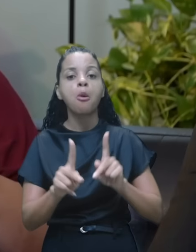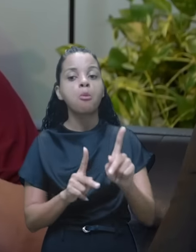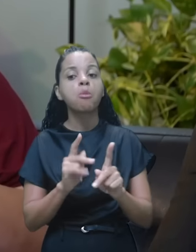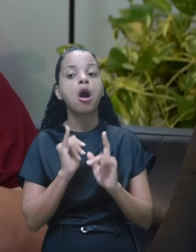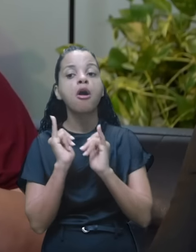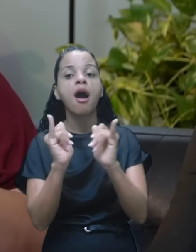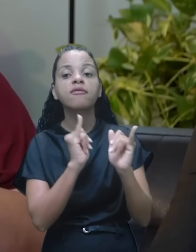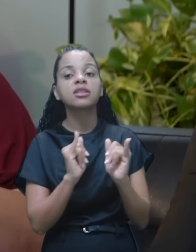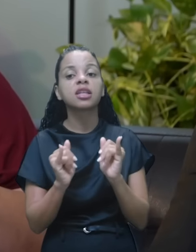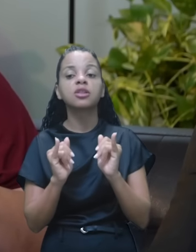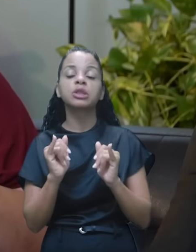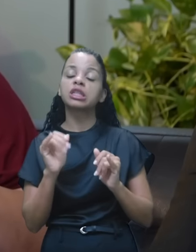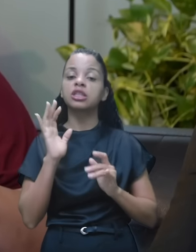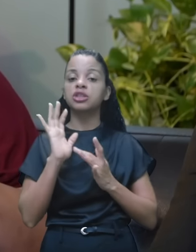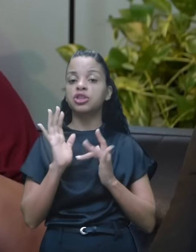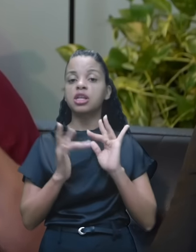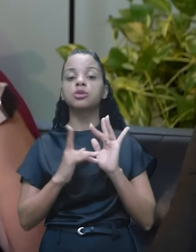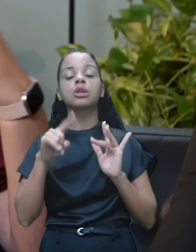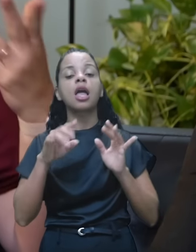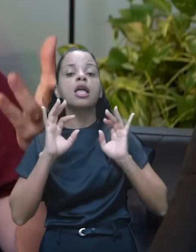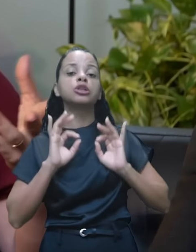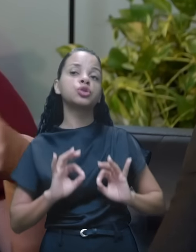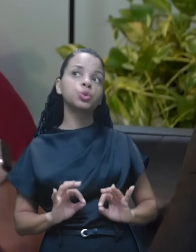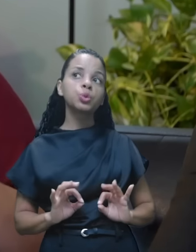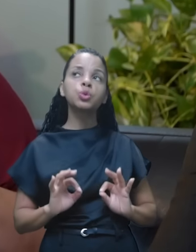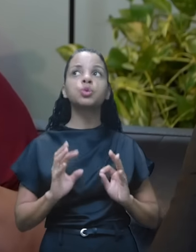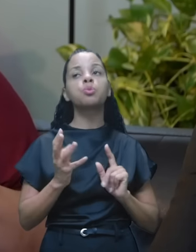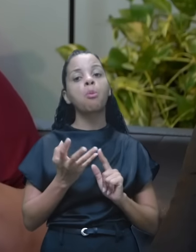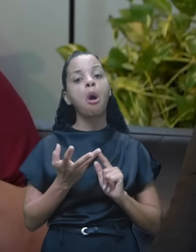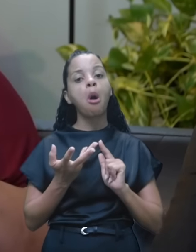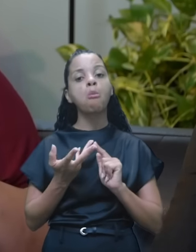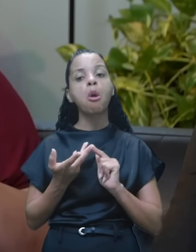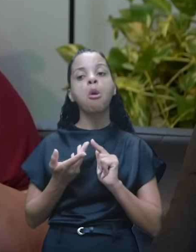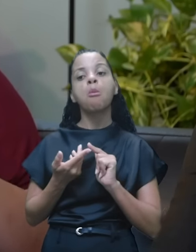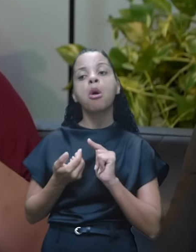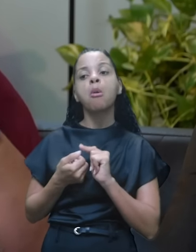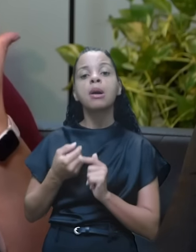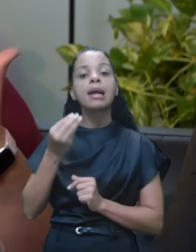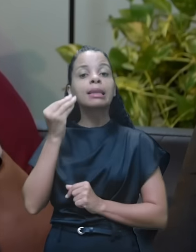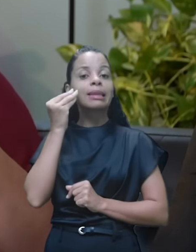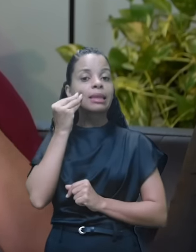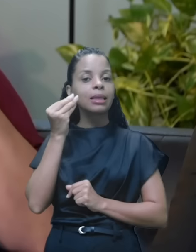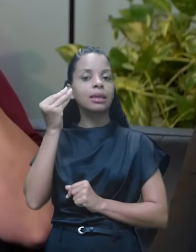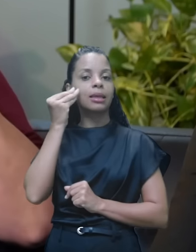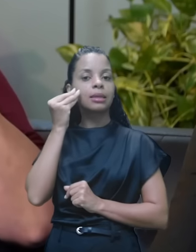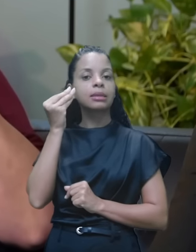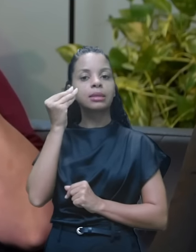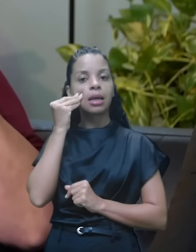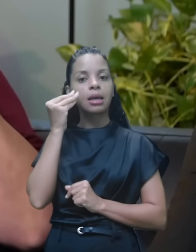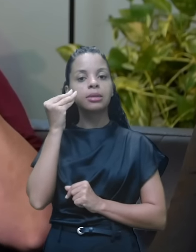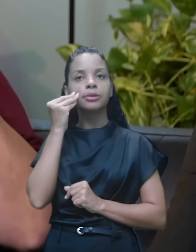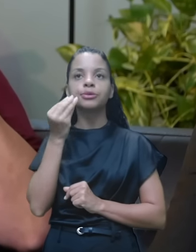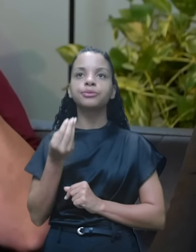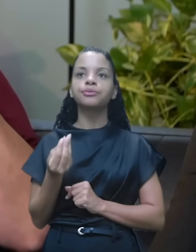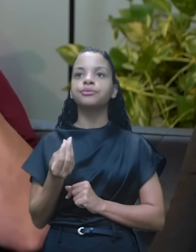Jesus não deveria ser condenado. Ele mostra Jesus e ele tenta ali de uma maneira